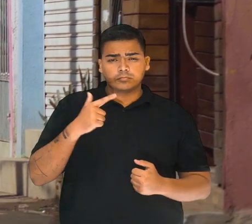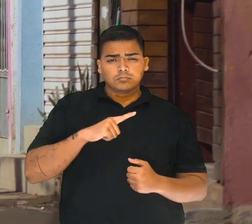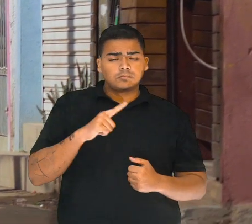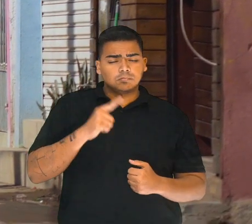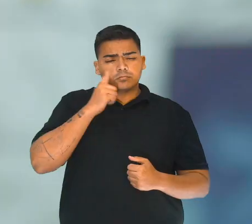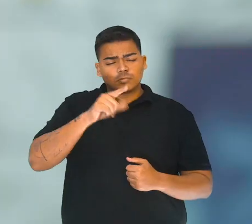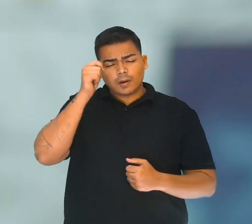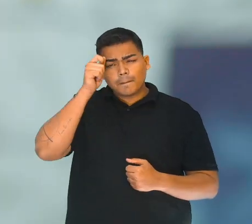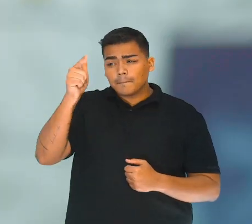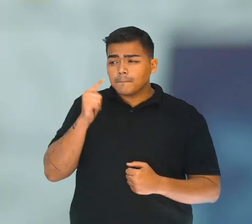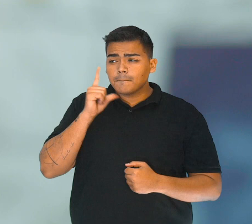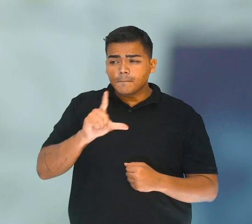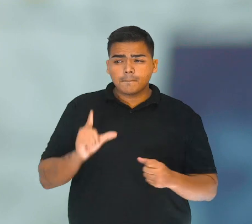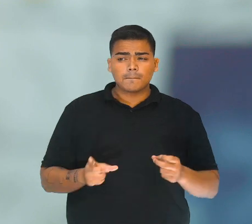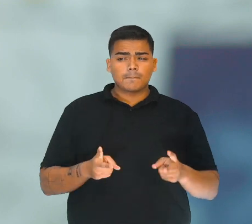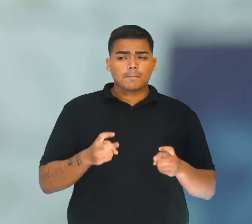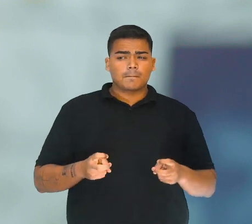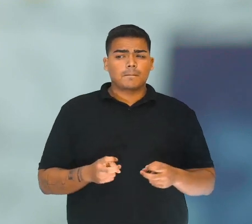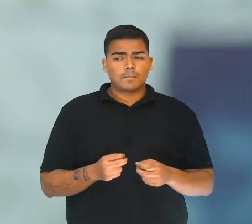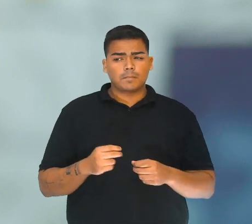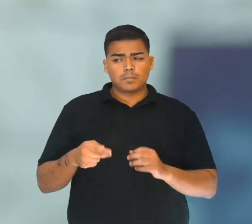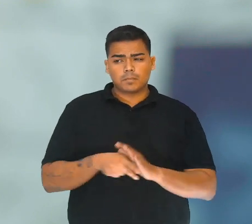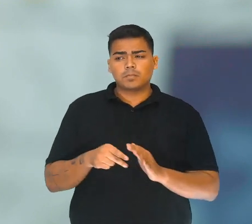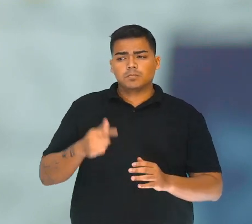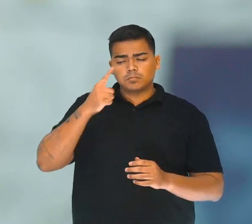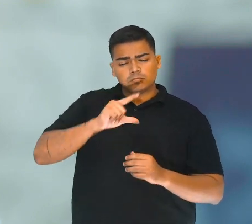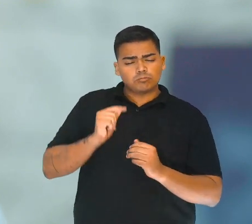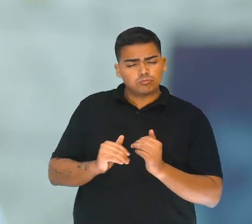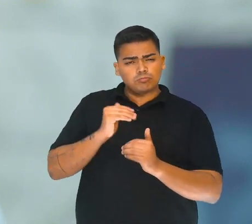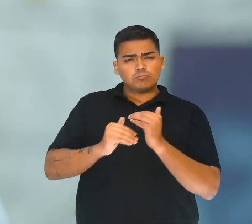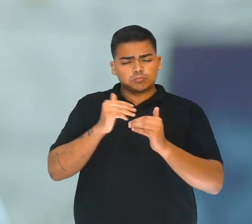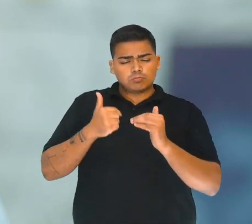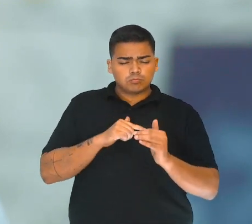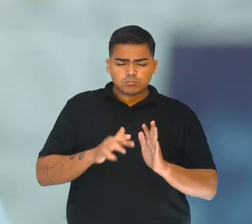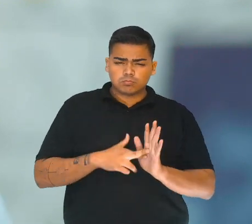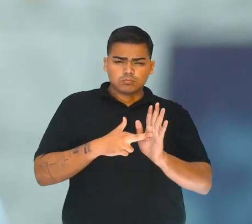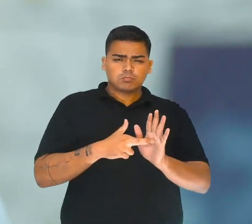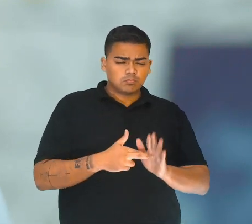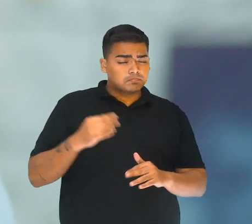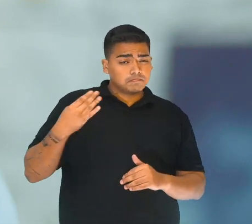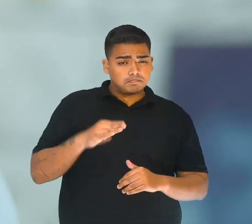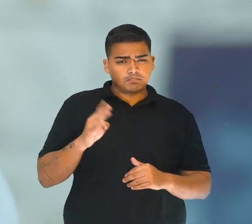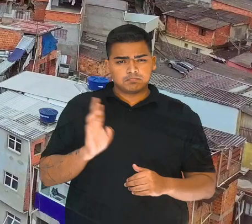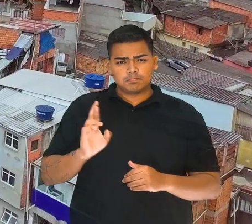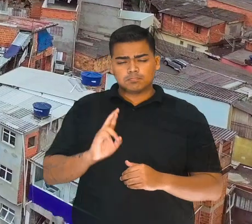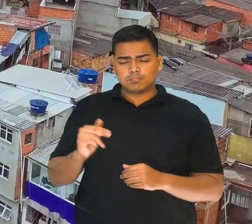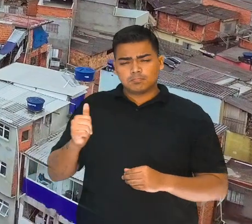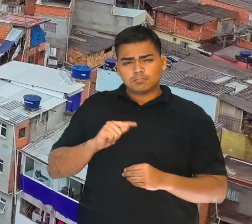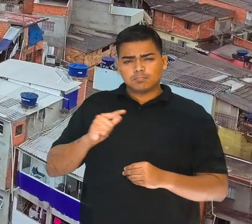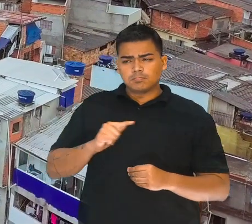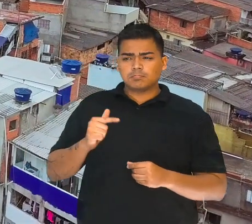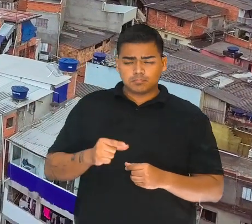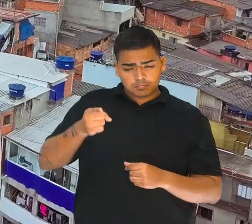forma, inovando e percebendo de que esses bolsões de pobreza concentrados representam alguns bilhões de reais. E